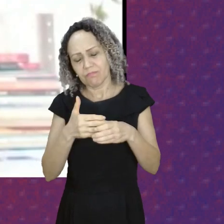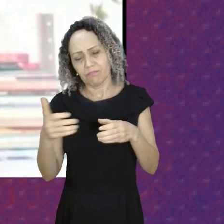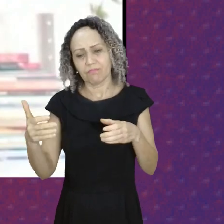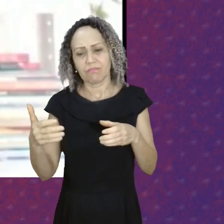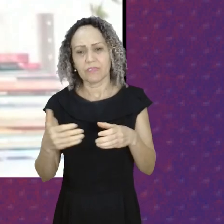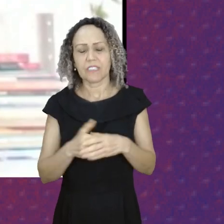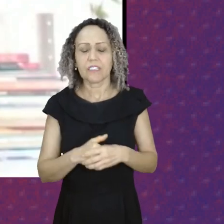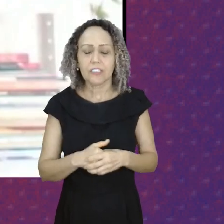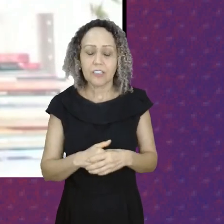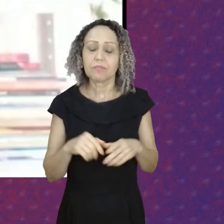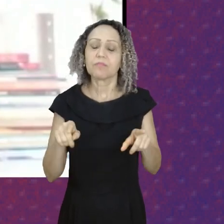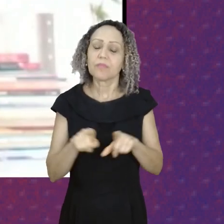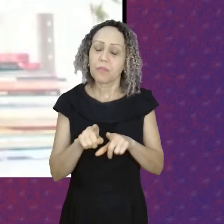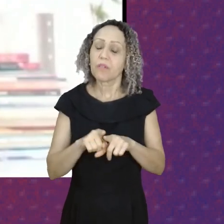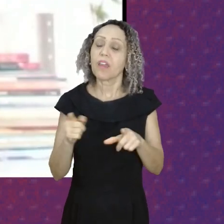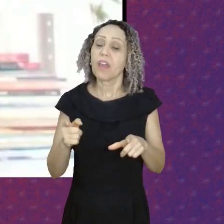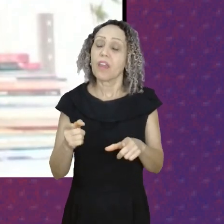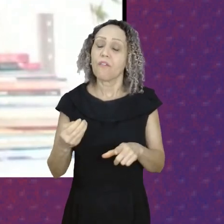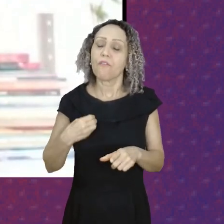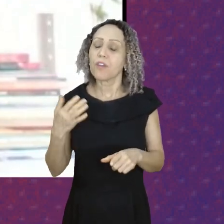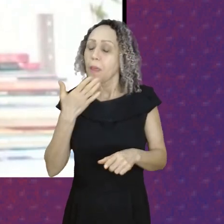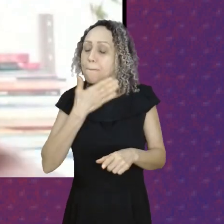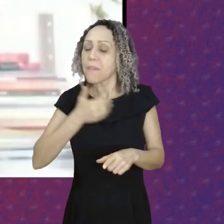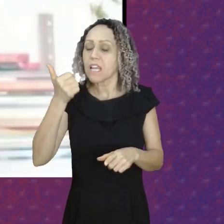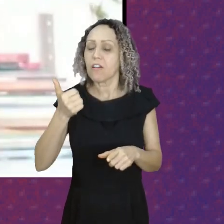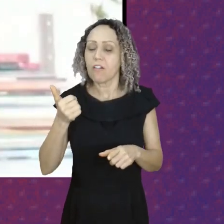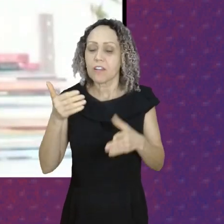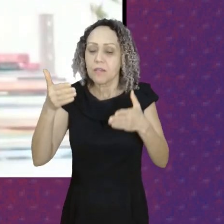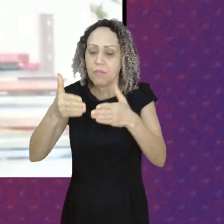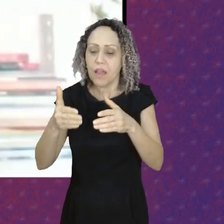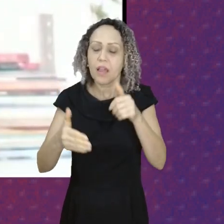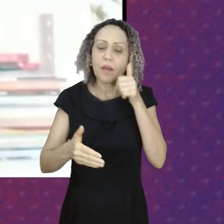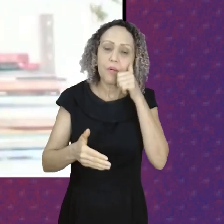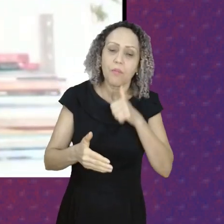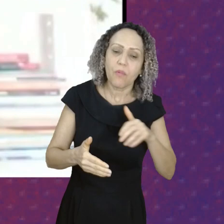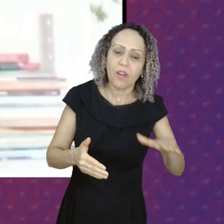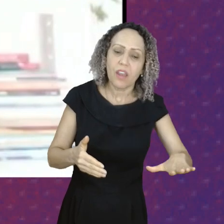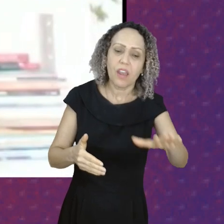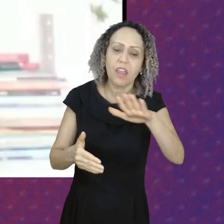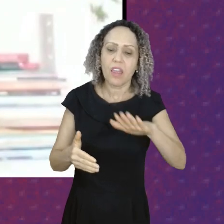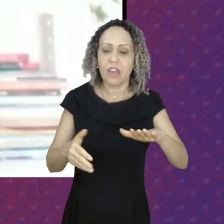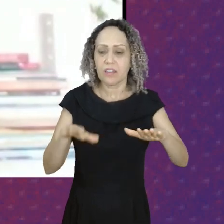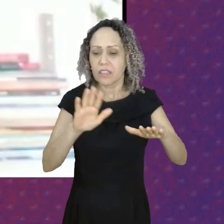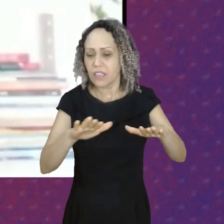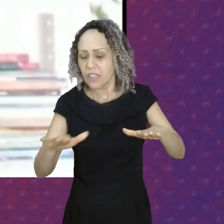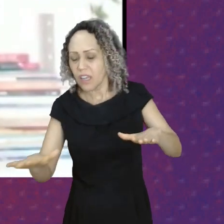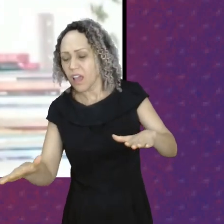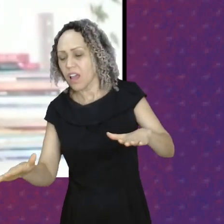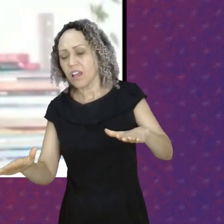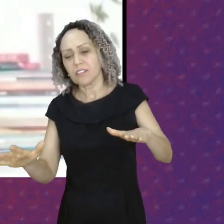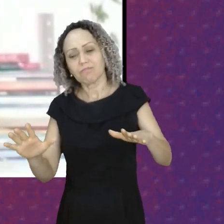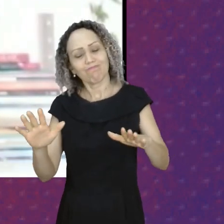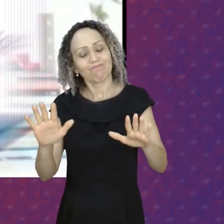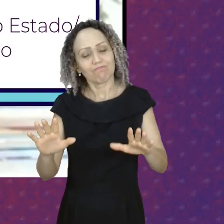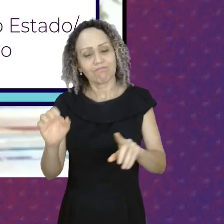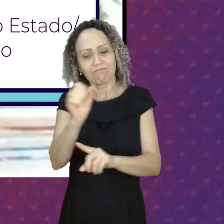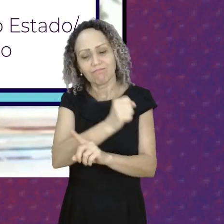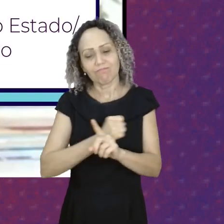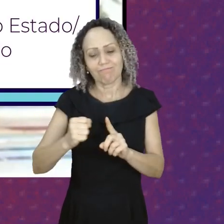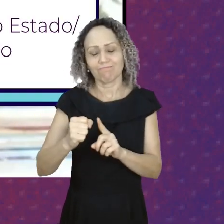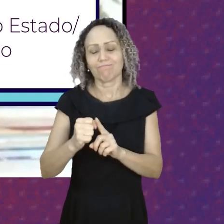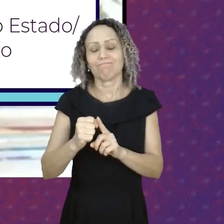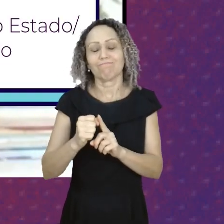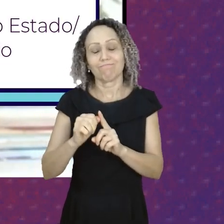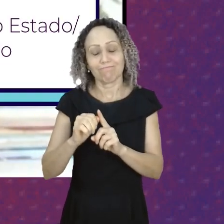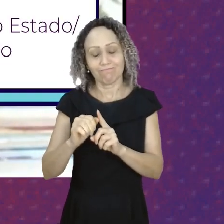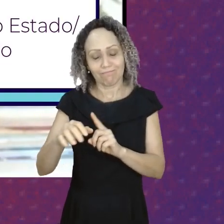para mulheres, para crianças pequenas, para a sociedade em geral. Então, creche é